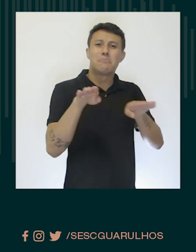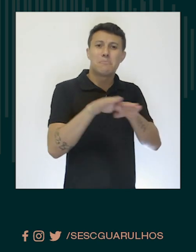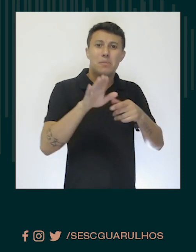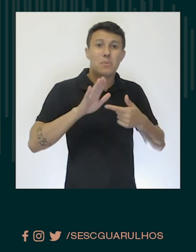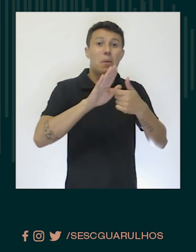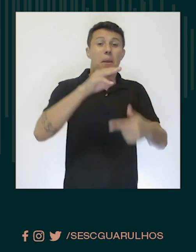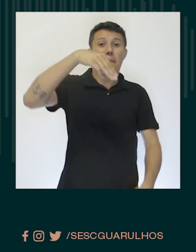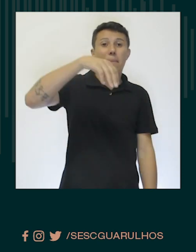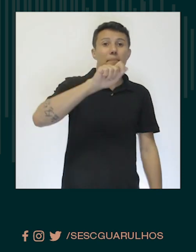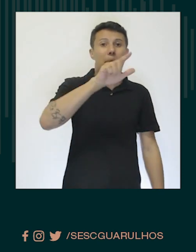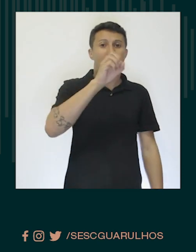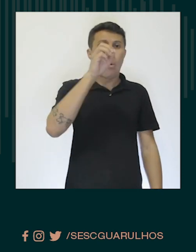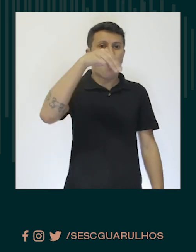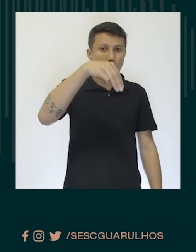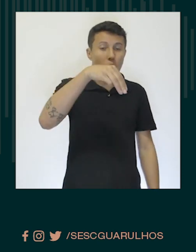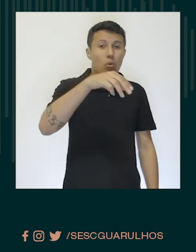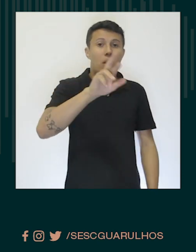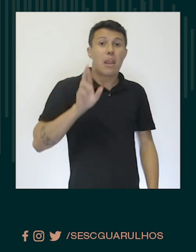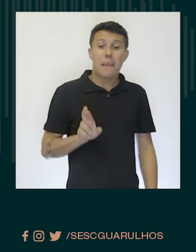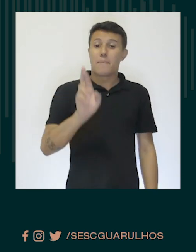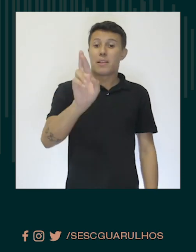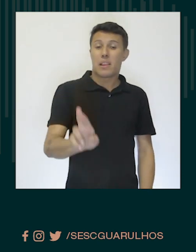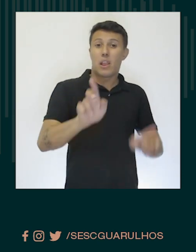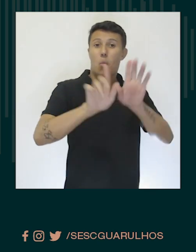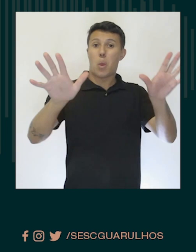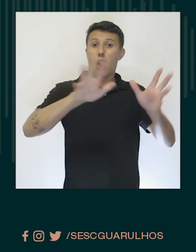representando Guarulhos no mundo, no Brasil e no mundo.